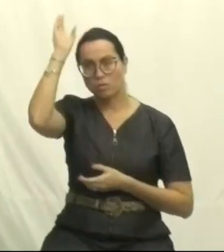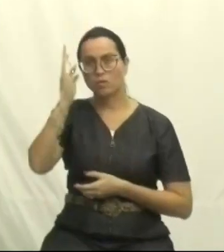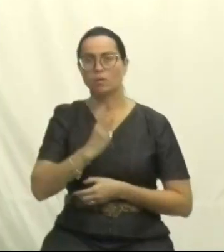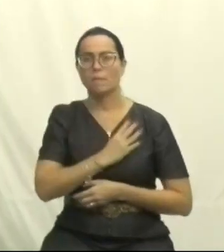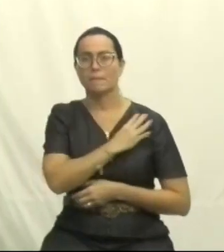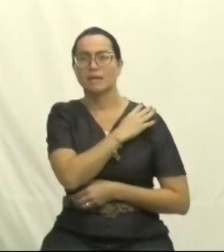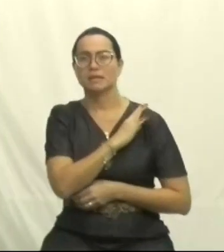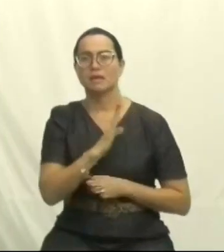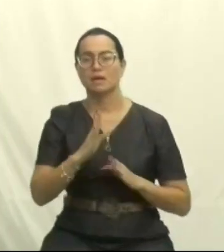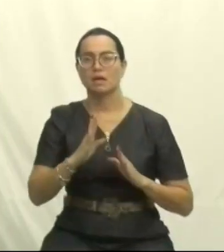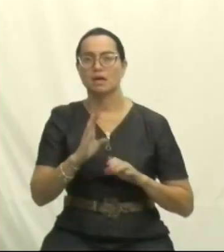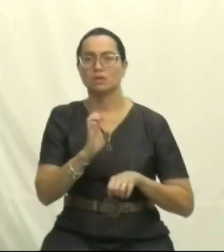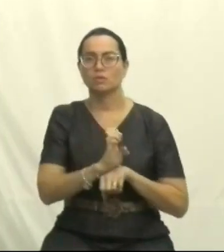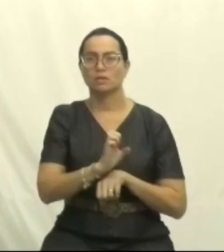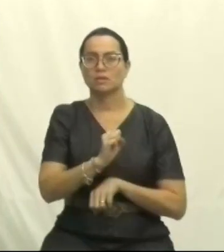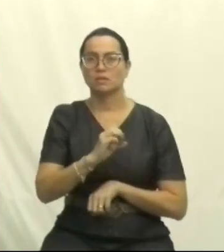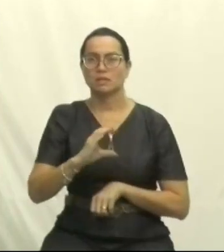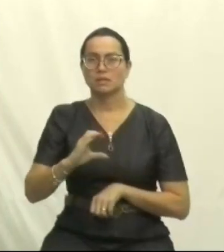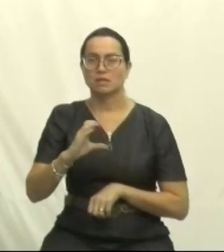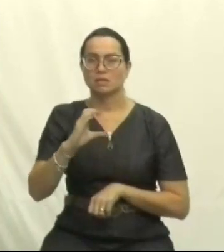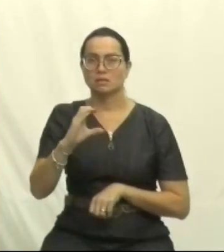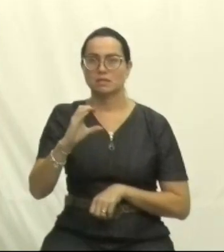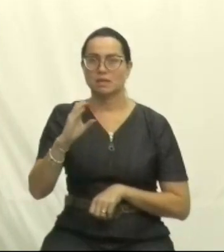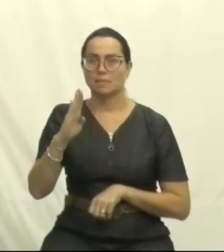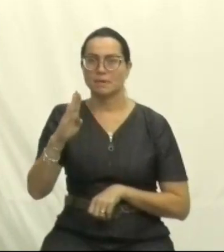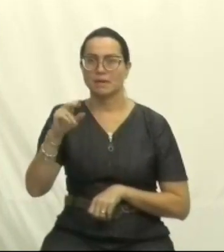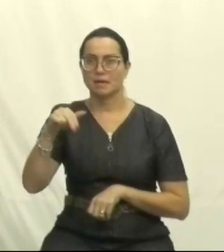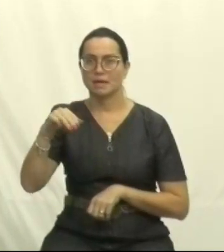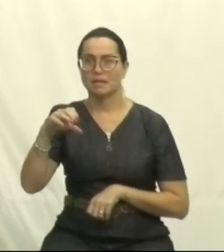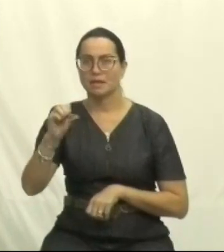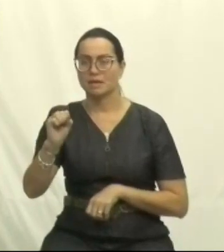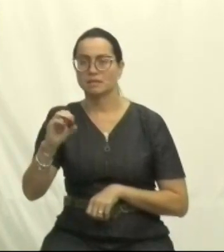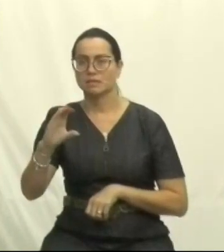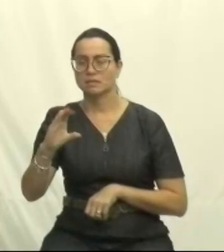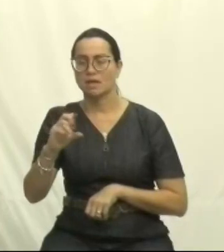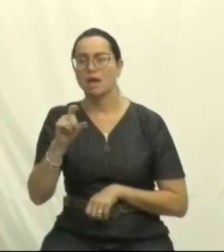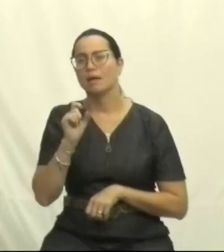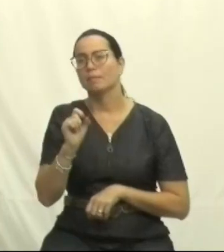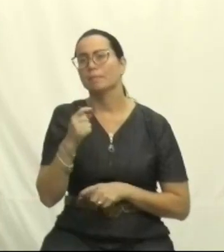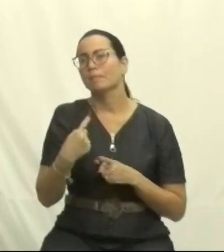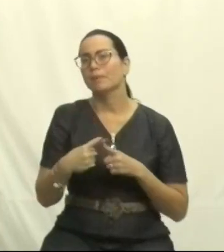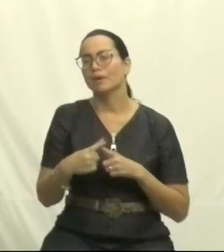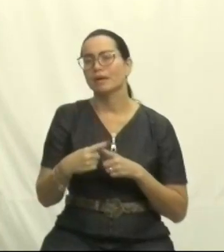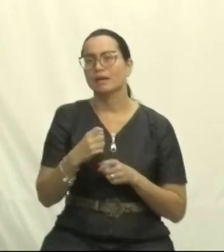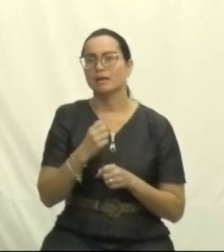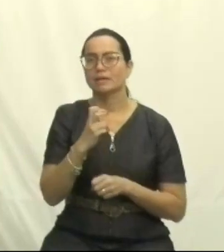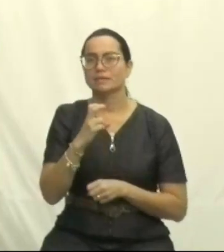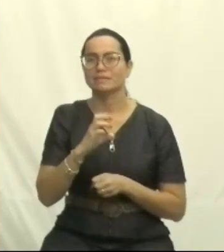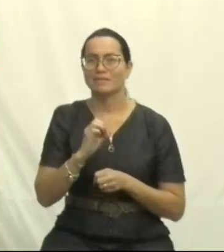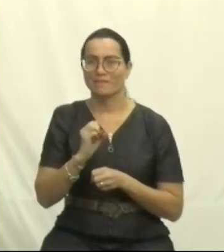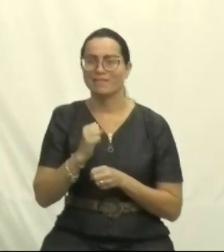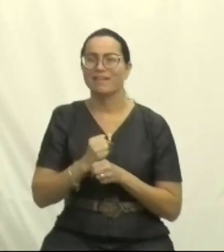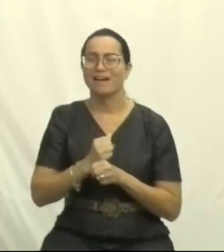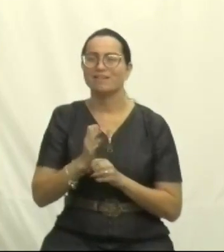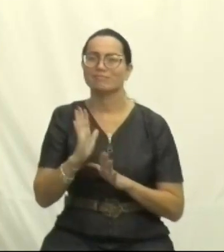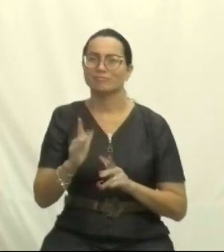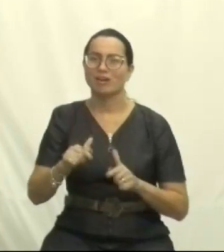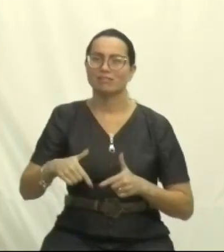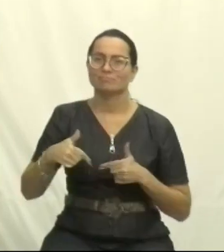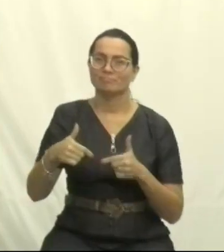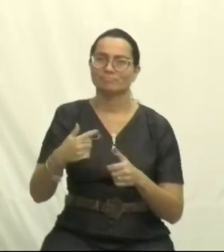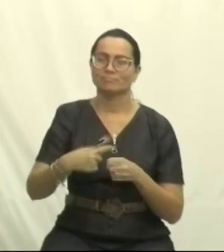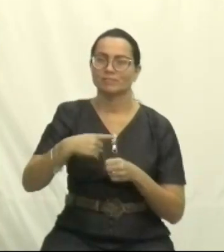Santa Catarina, CBMSC, pelos 50 anos de instalação no município de